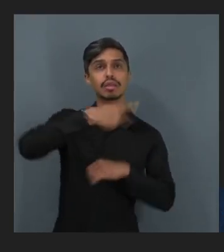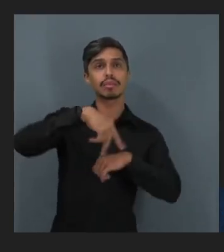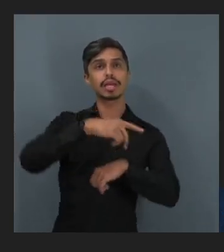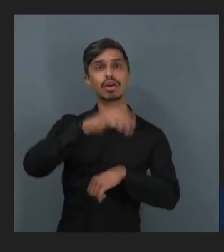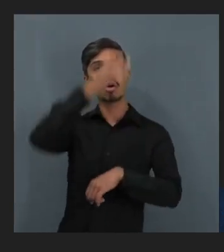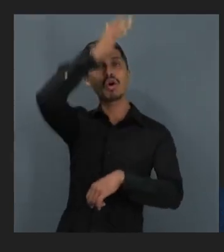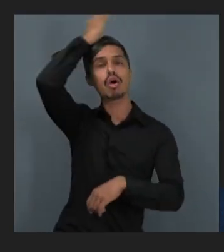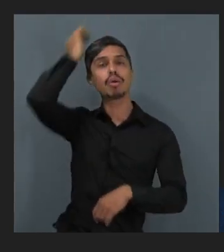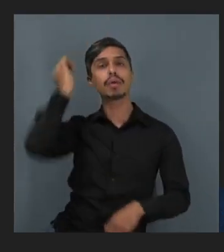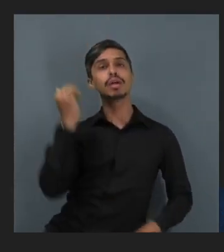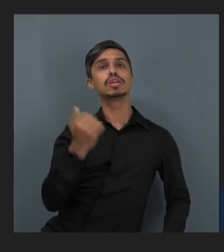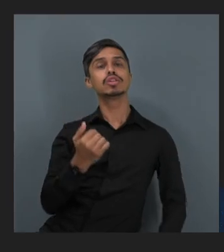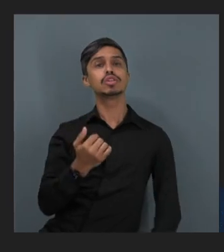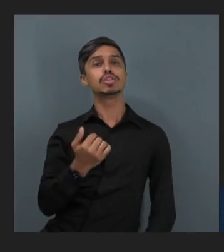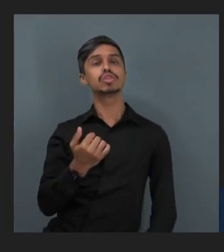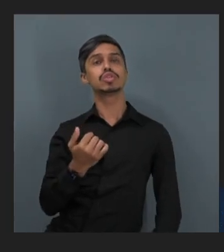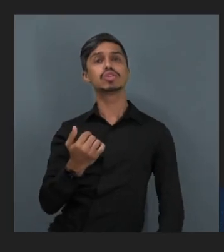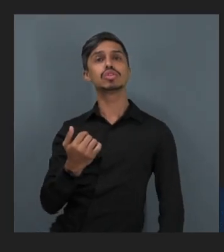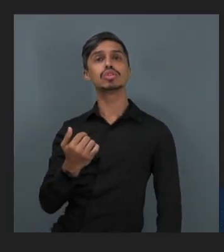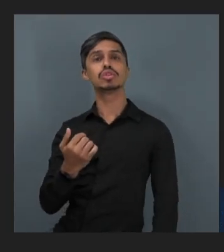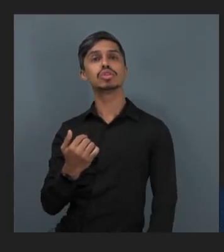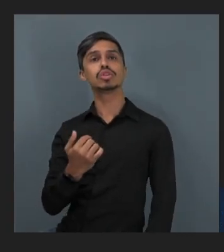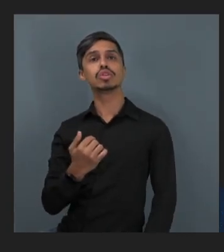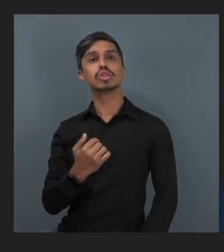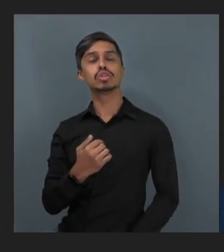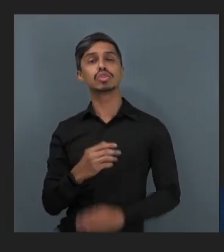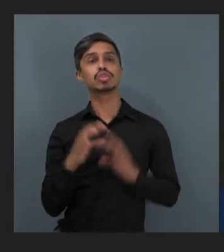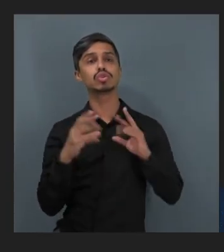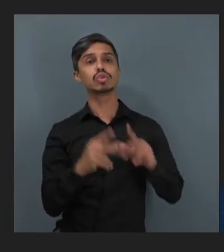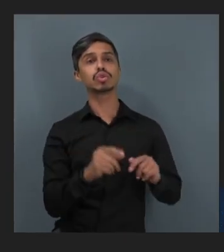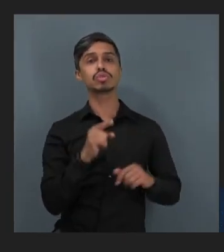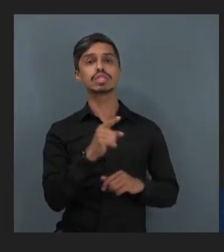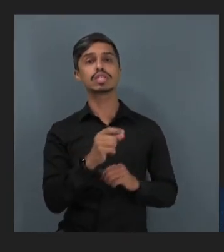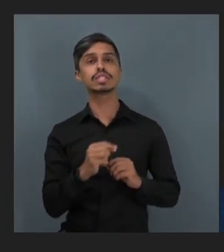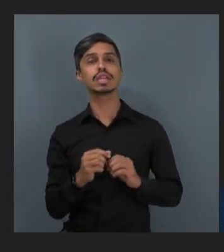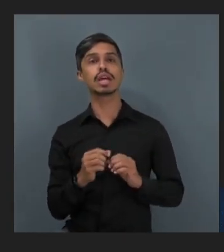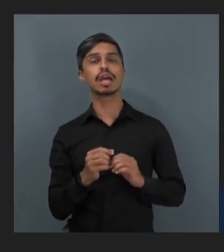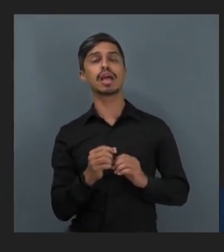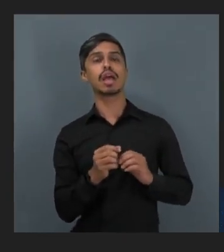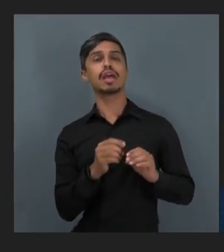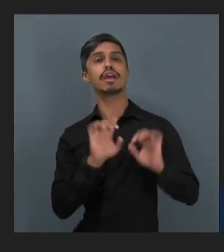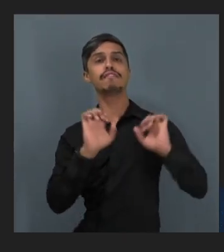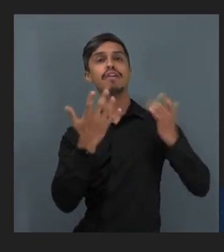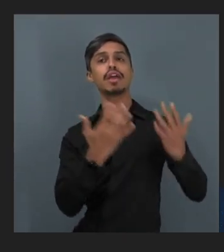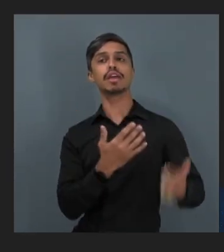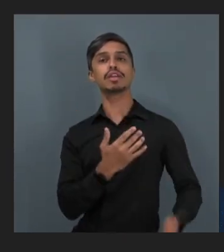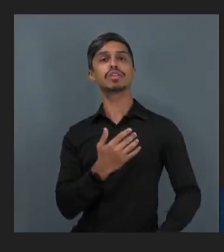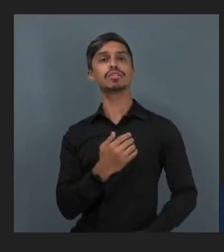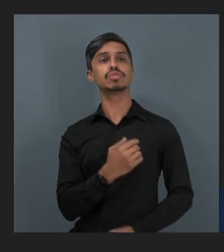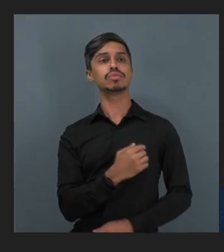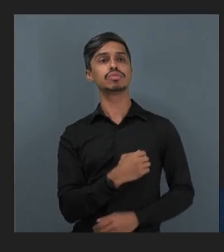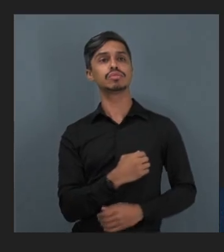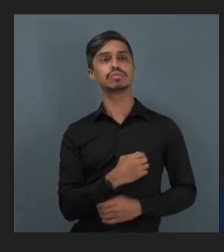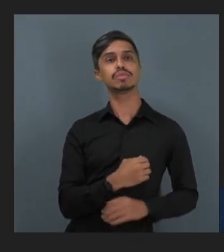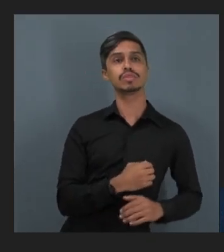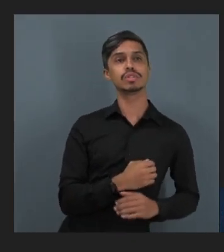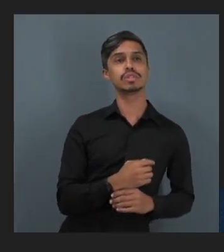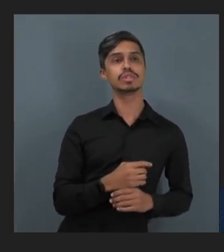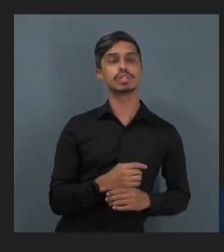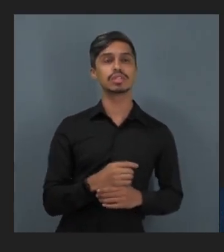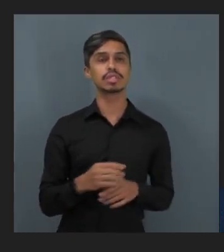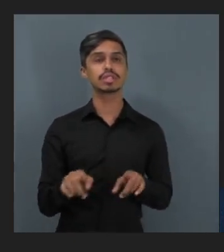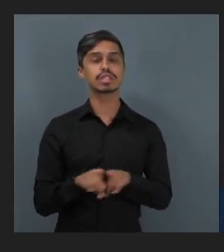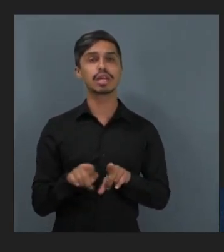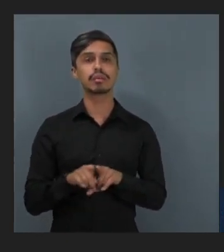todo mundo nesse evento. Barroso, Dias Toffoli, Rodrigo Pacheco, né, que inclusive foi no avião da Força